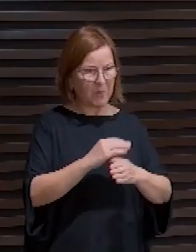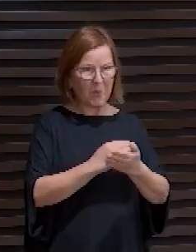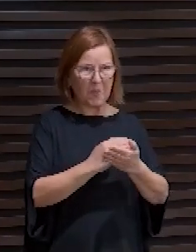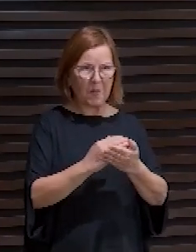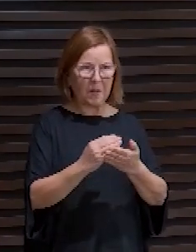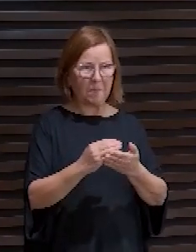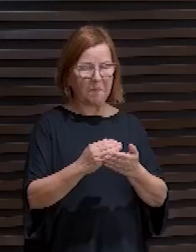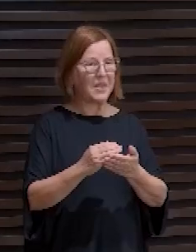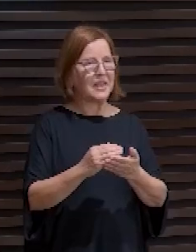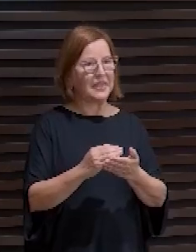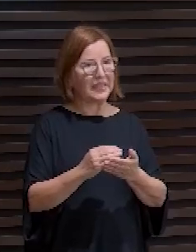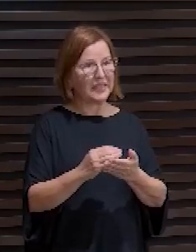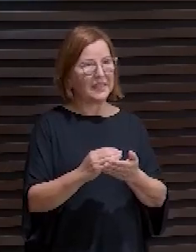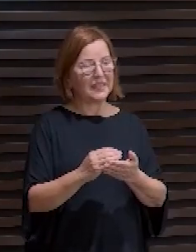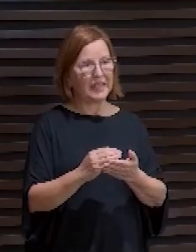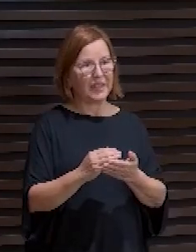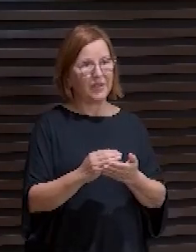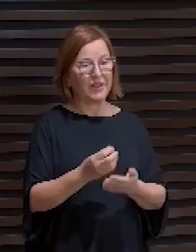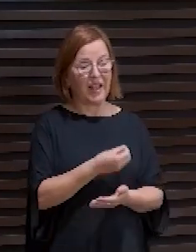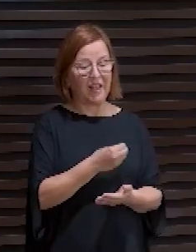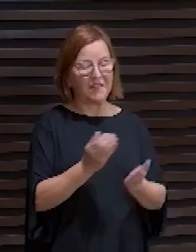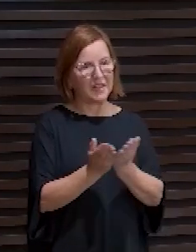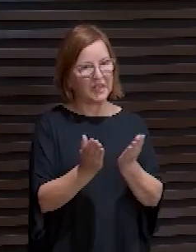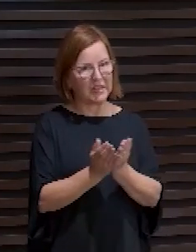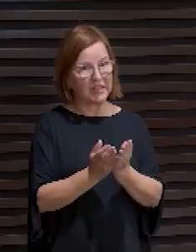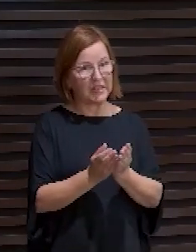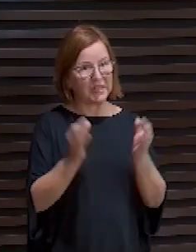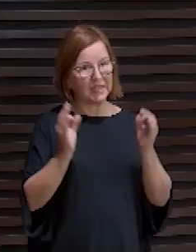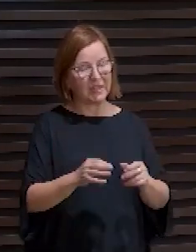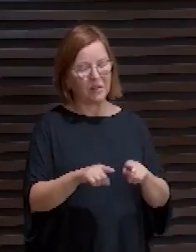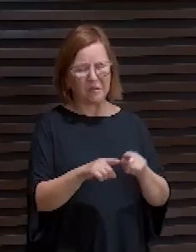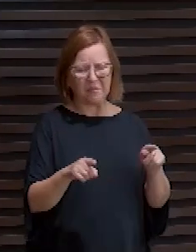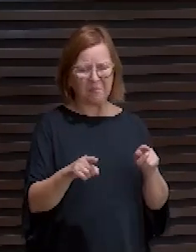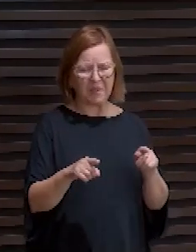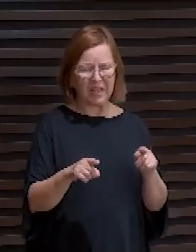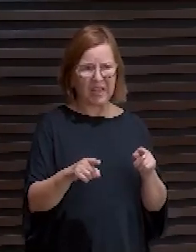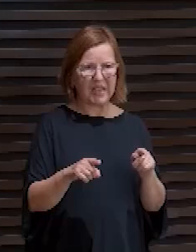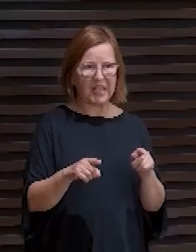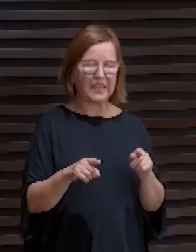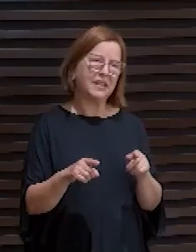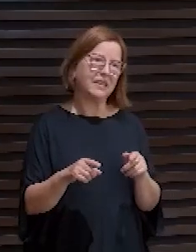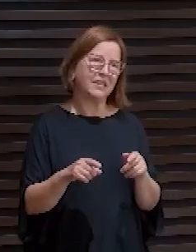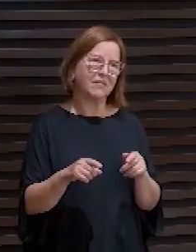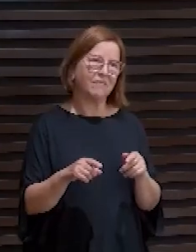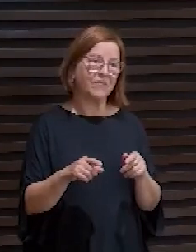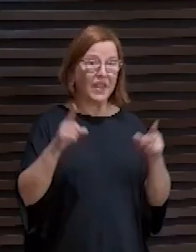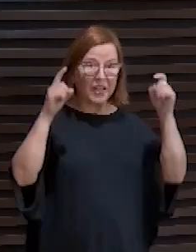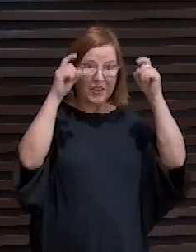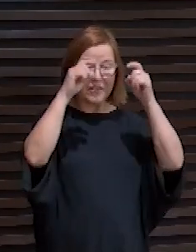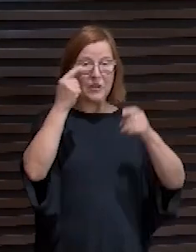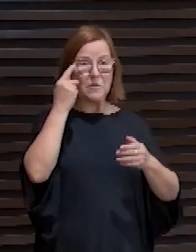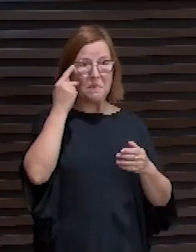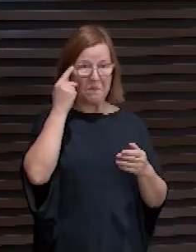cristã, mas durante o caminho estavam oscilando na perseverança para chegar ao ponto final.